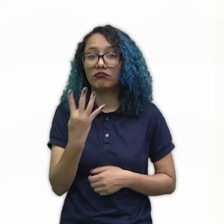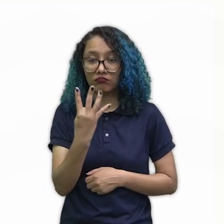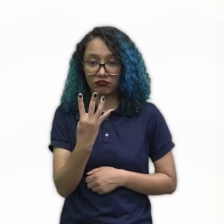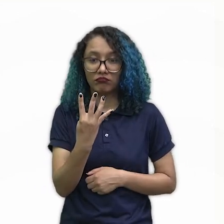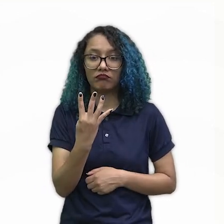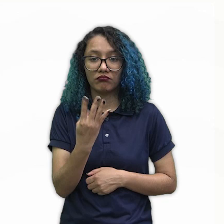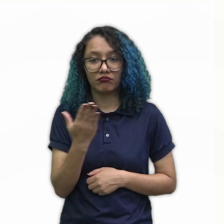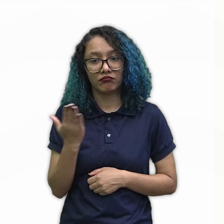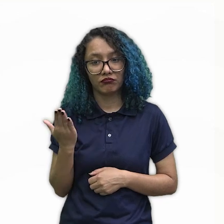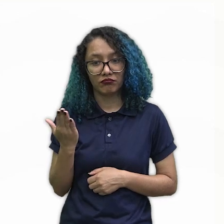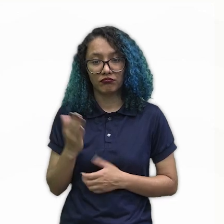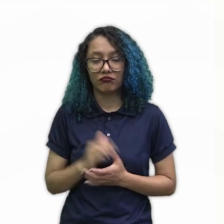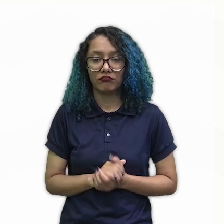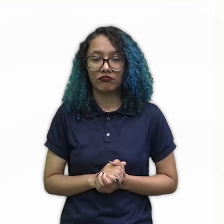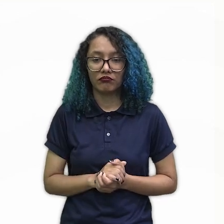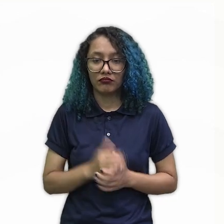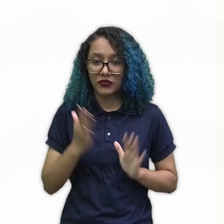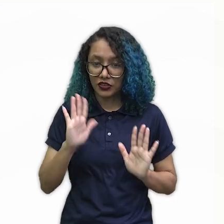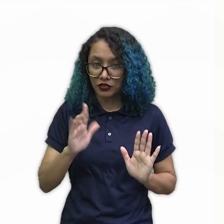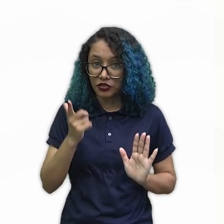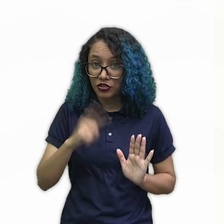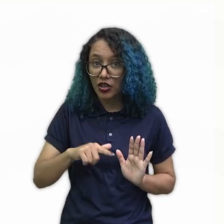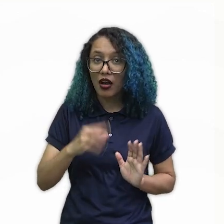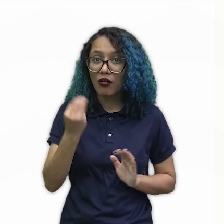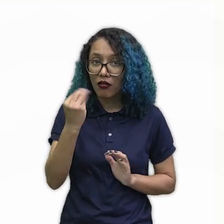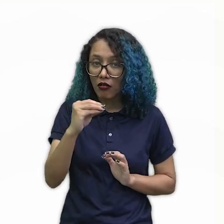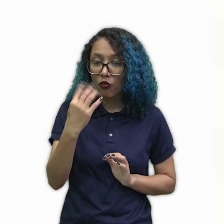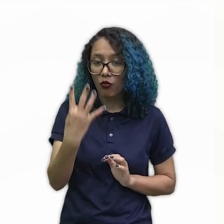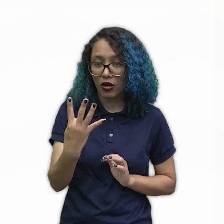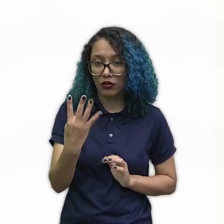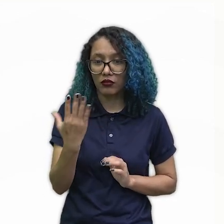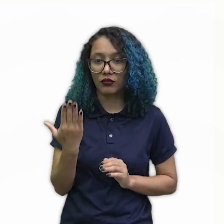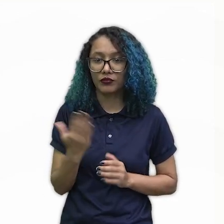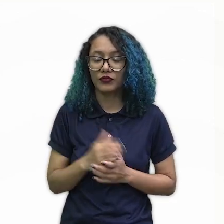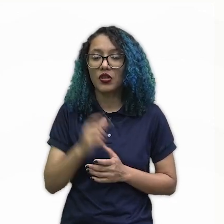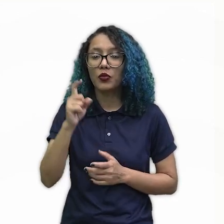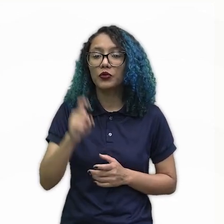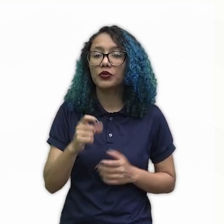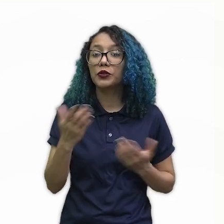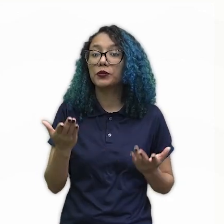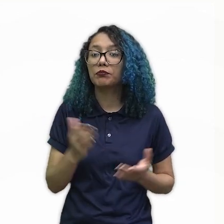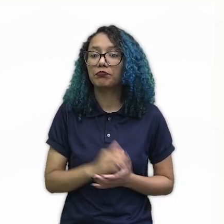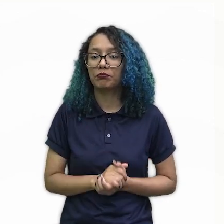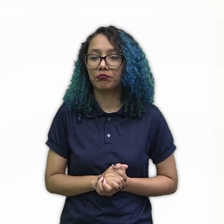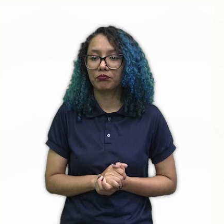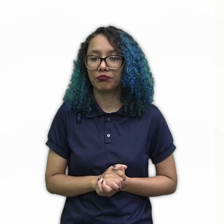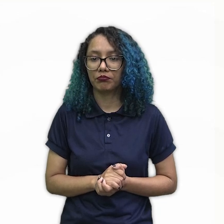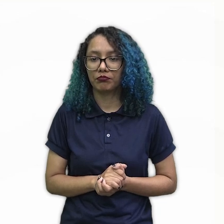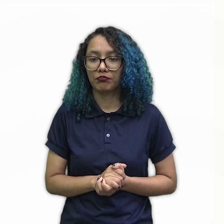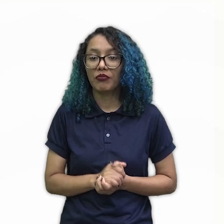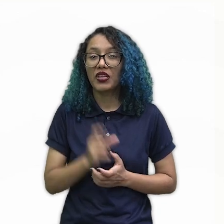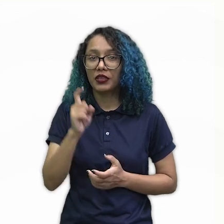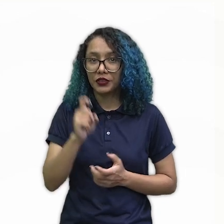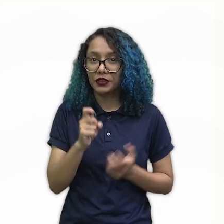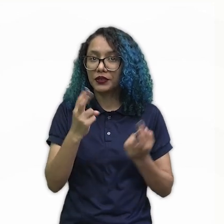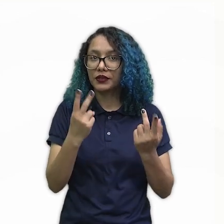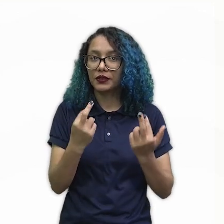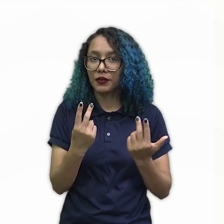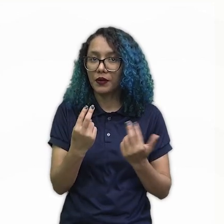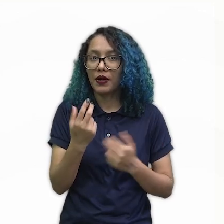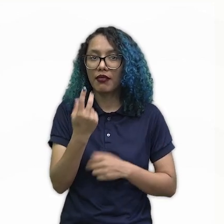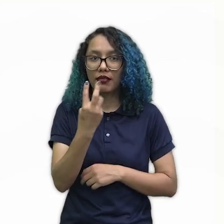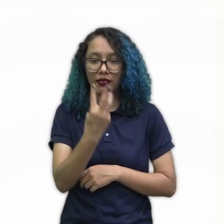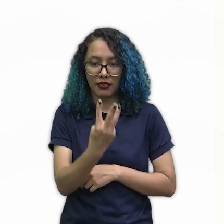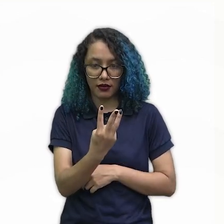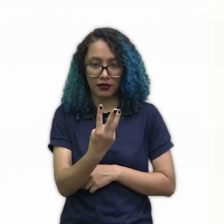n é 4. Então, bem aqui eu já volto e coloco 4. Tudo bem? Quem é o x? O x é 3.